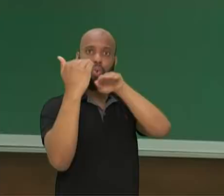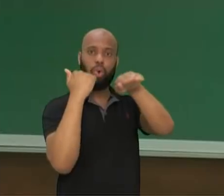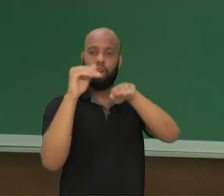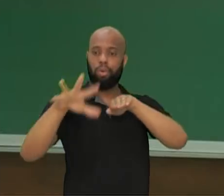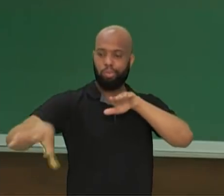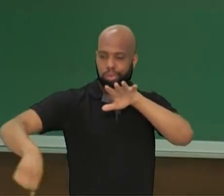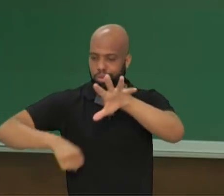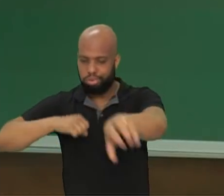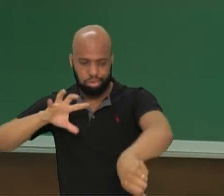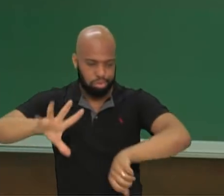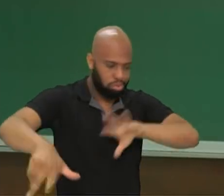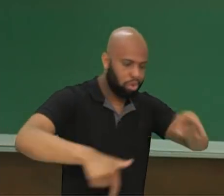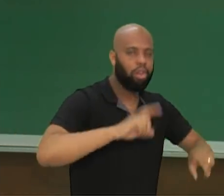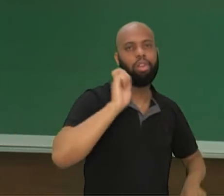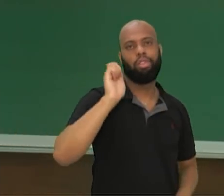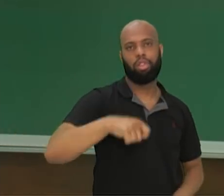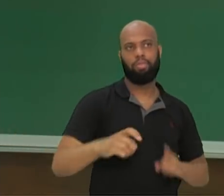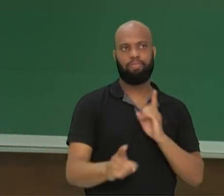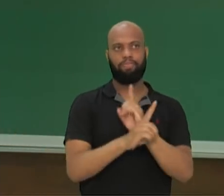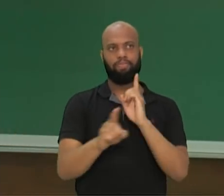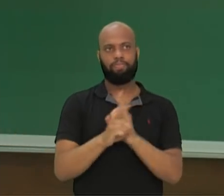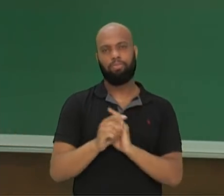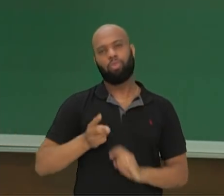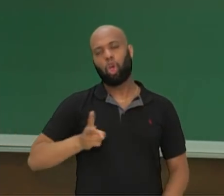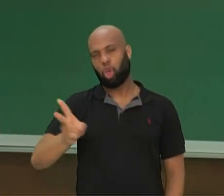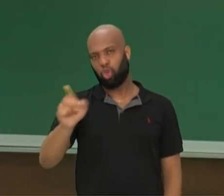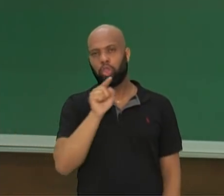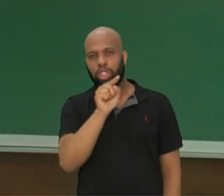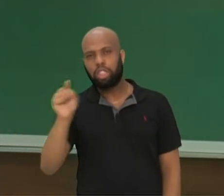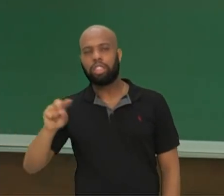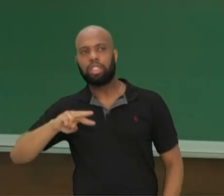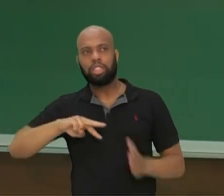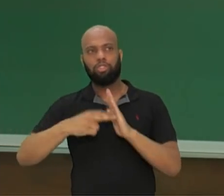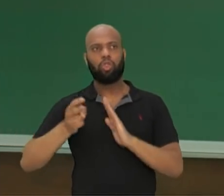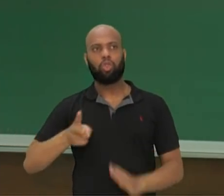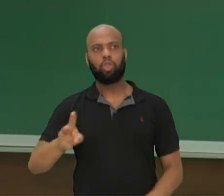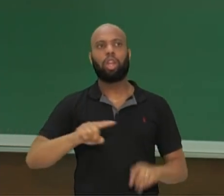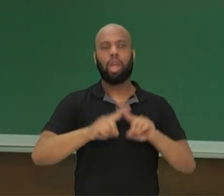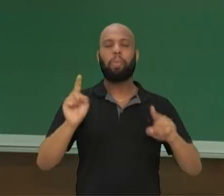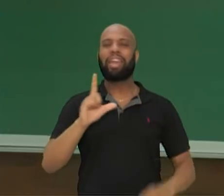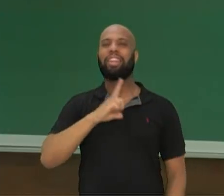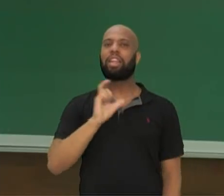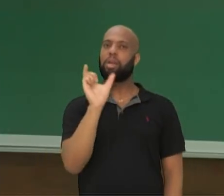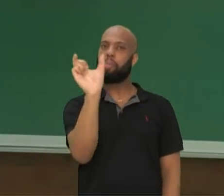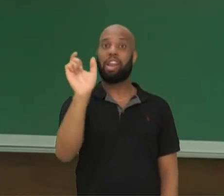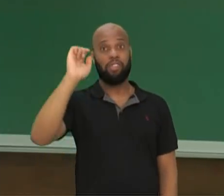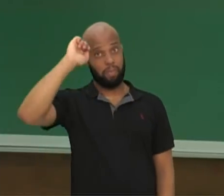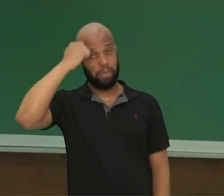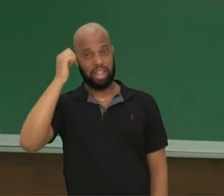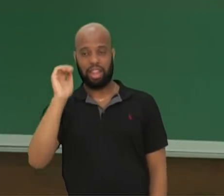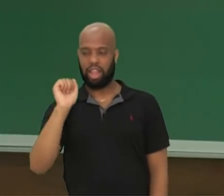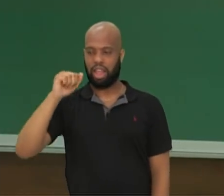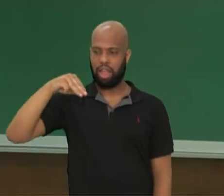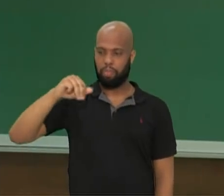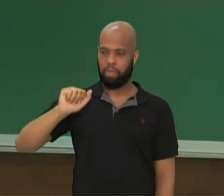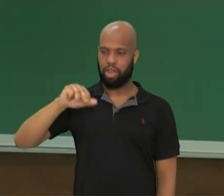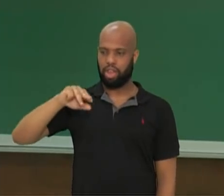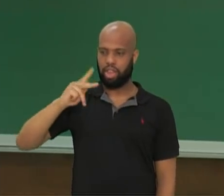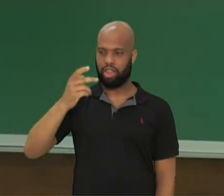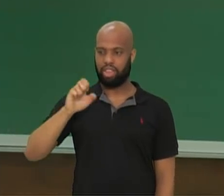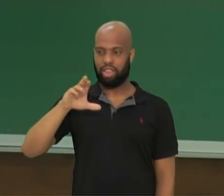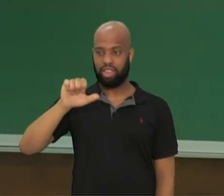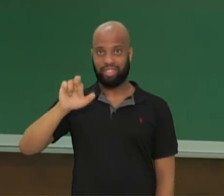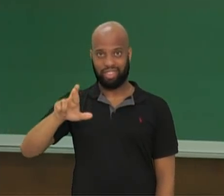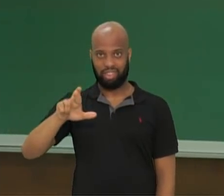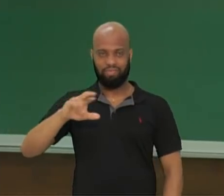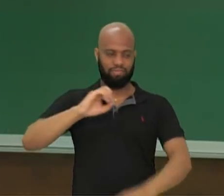e continuaria a frase, né? Mas aqui para nós o que nos interessa é esse trecho, correto? Então veja, a